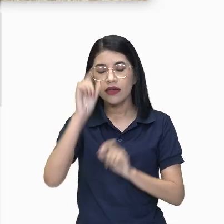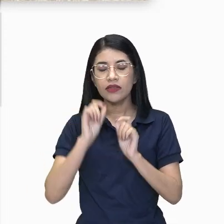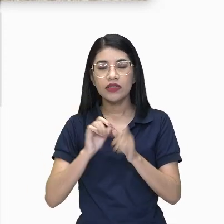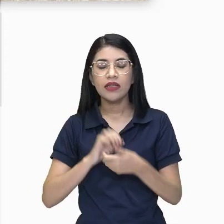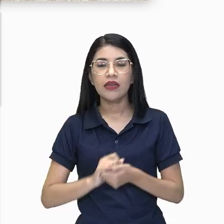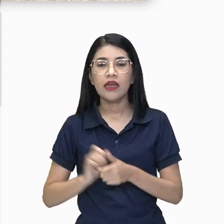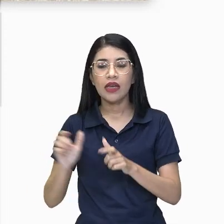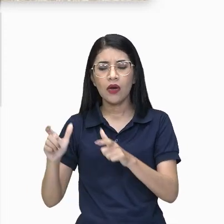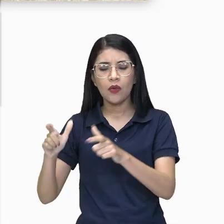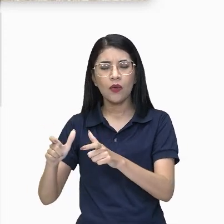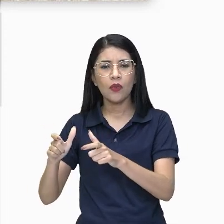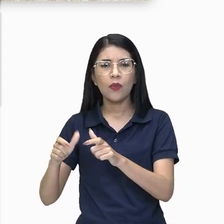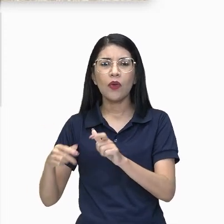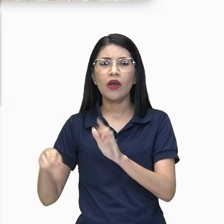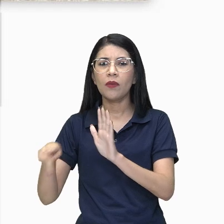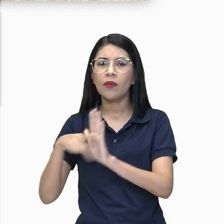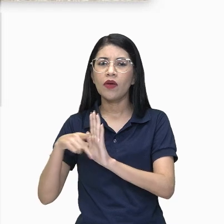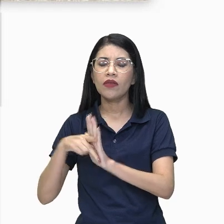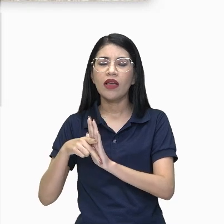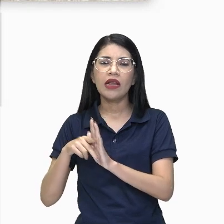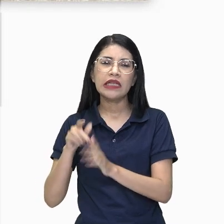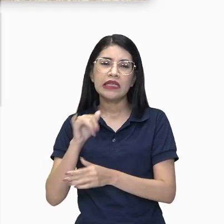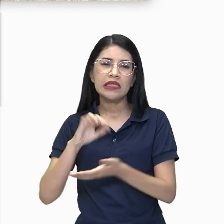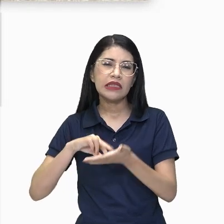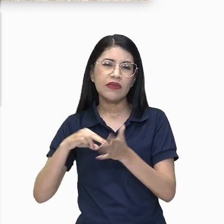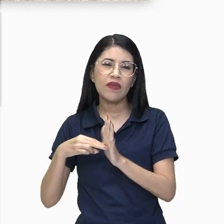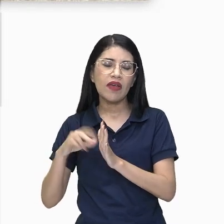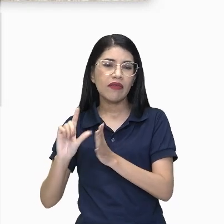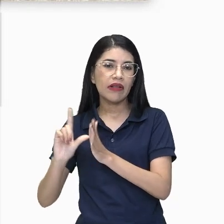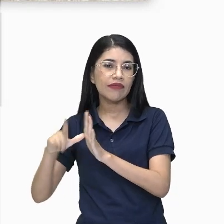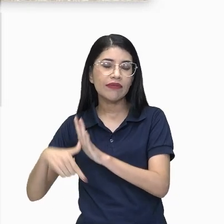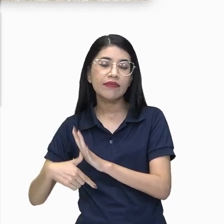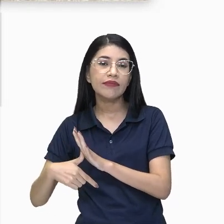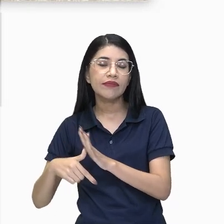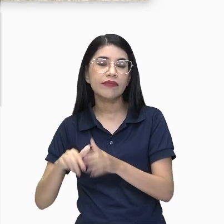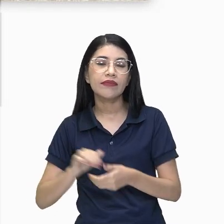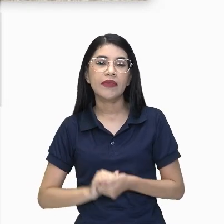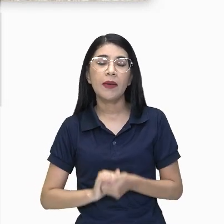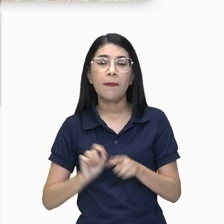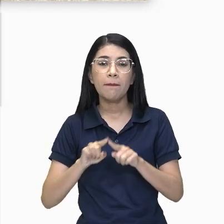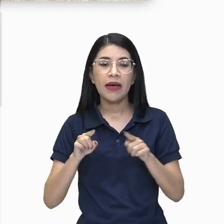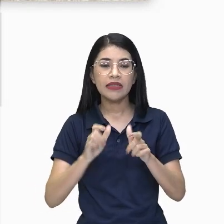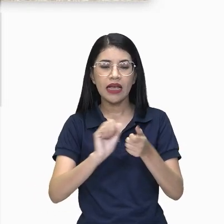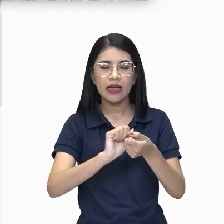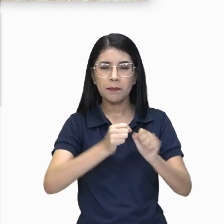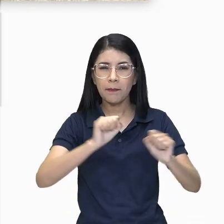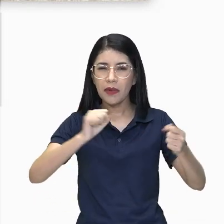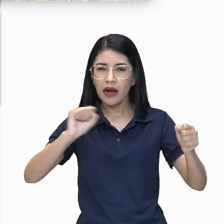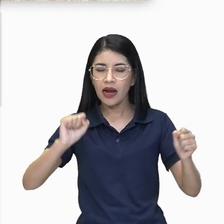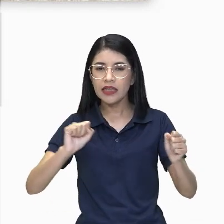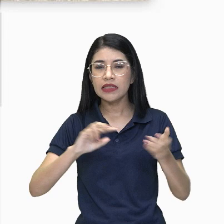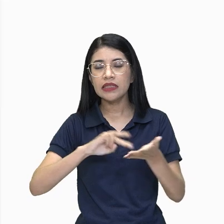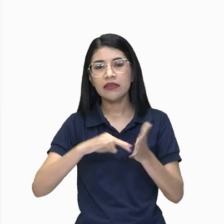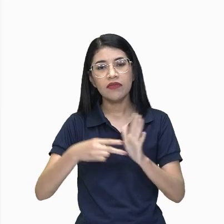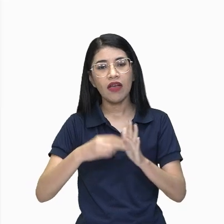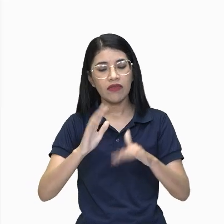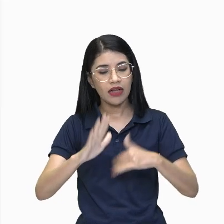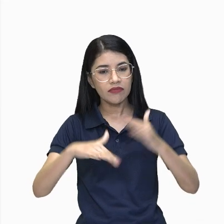proprietário, um sinônimo de atraso, e o grande latifúndio como um sinônimo de progresso naquele momento. Vamos